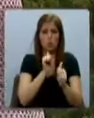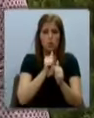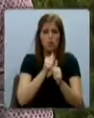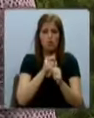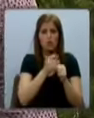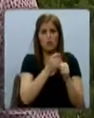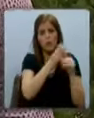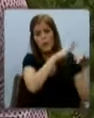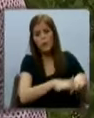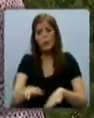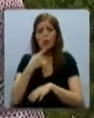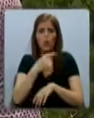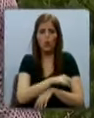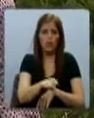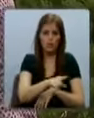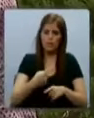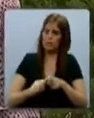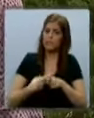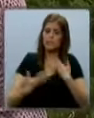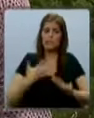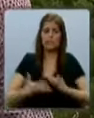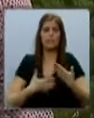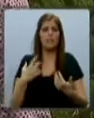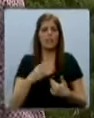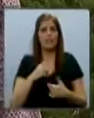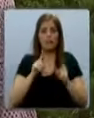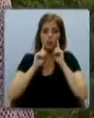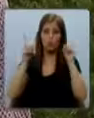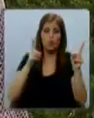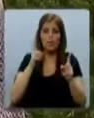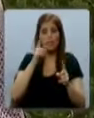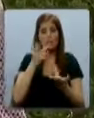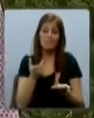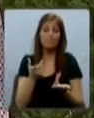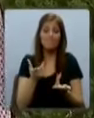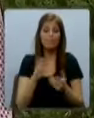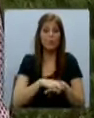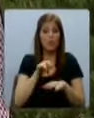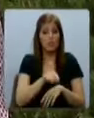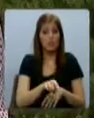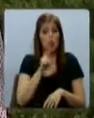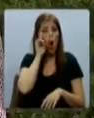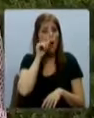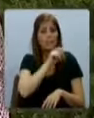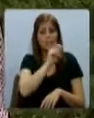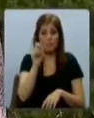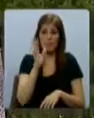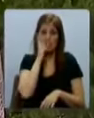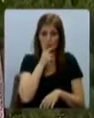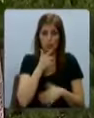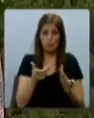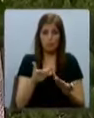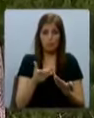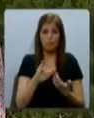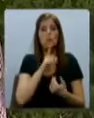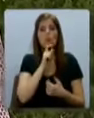é, de facto, dizem, muito entusiasmante e recheado de surpresas naturais. Por isso, este homem de 33 anos,